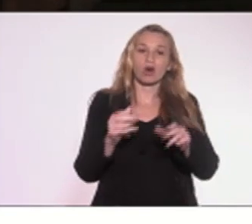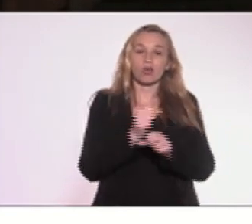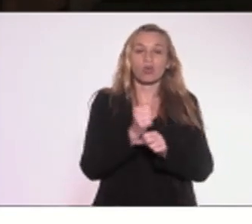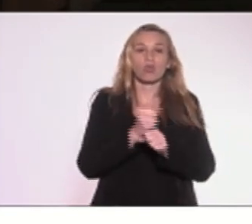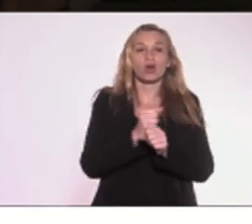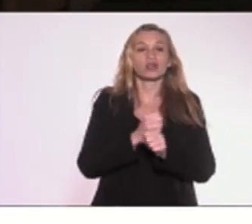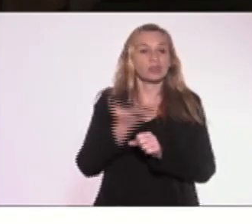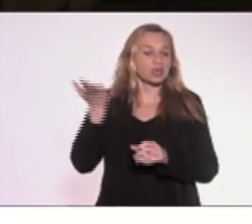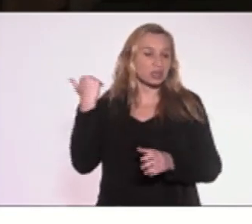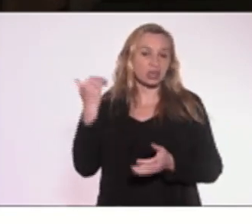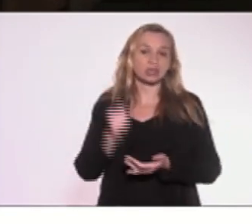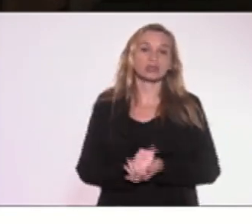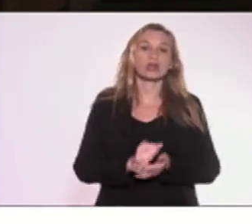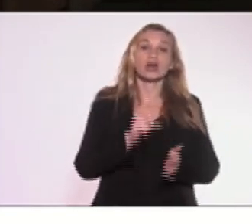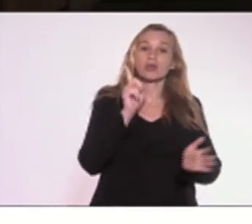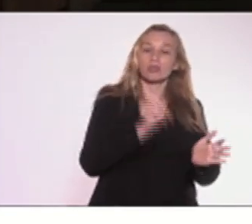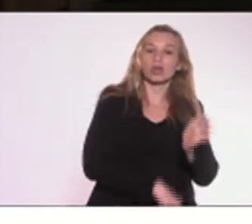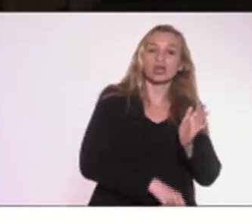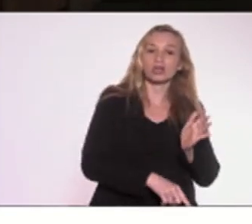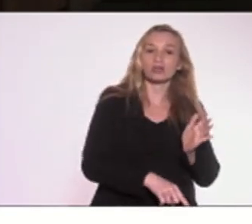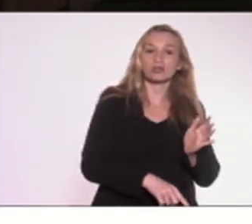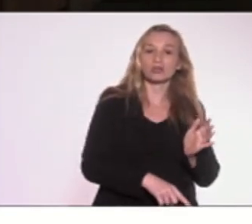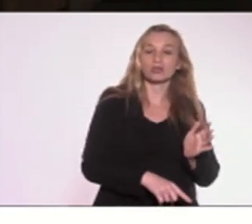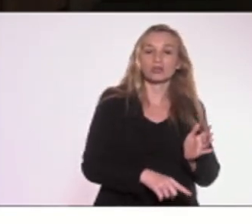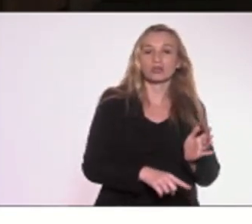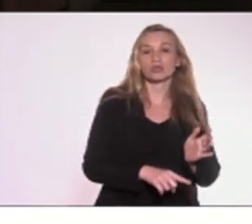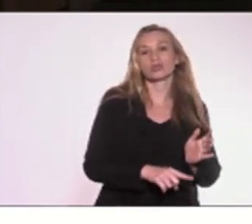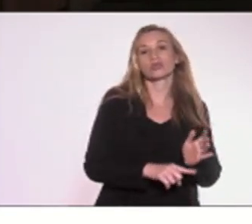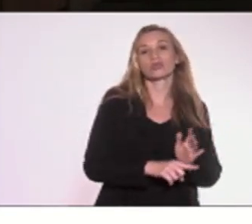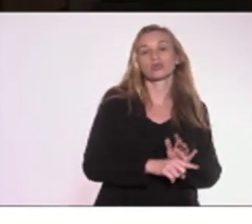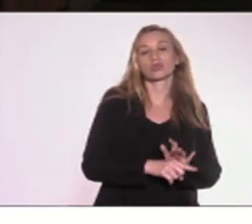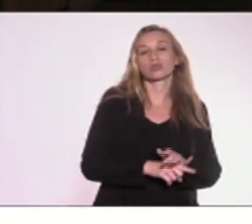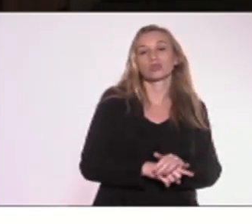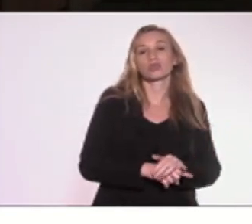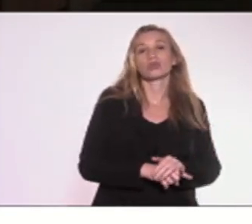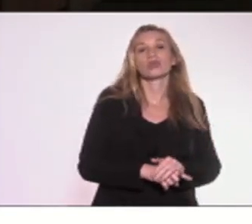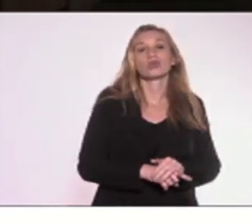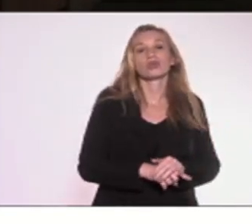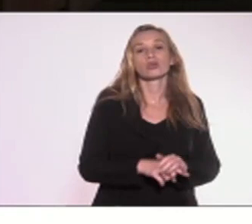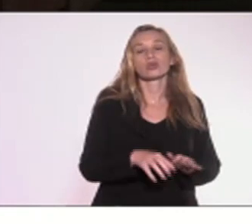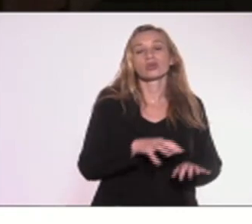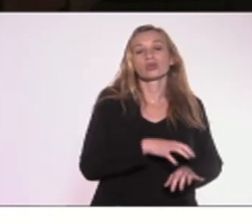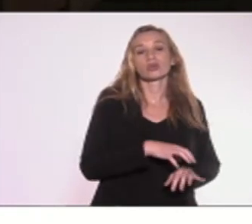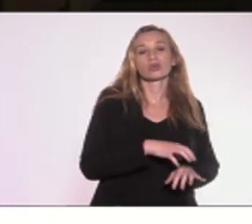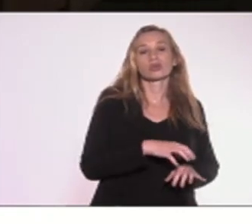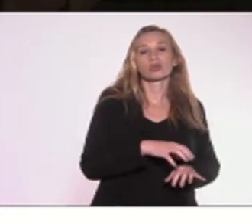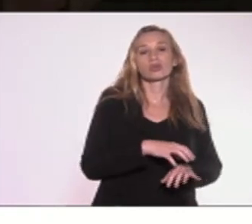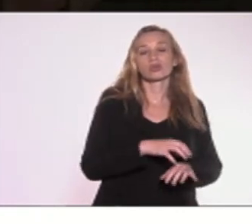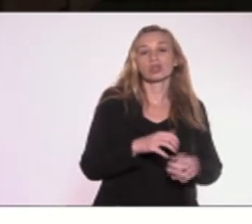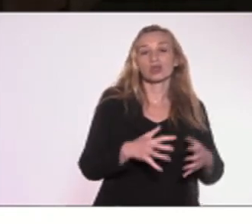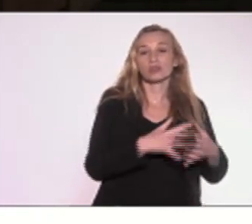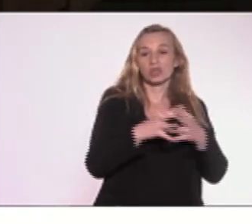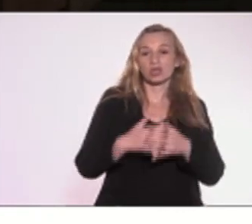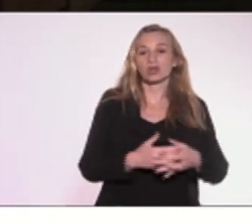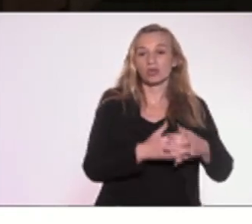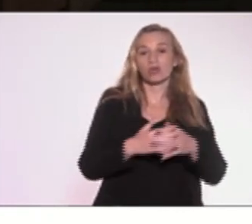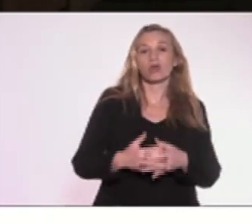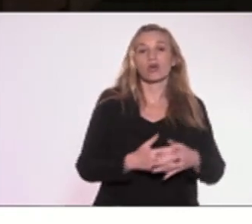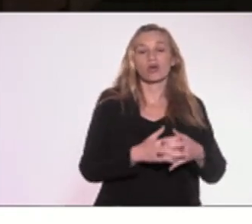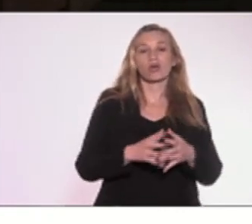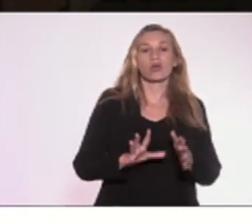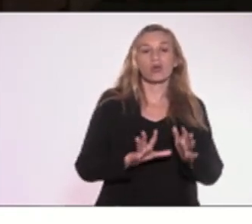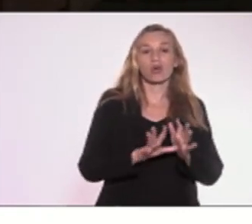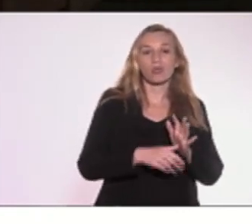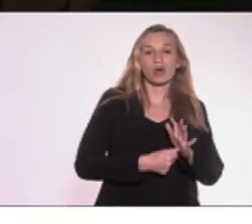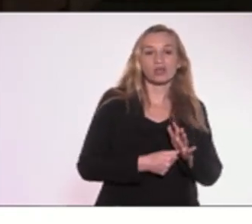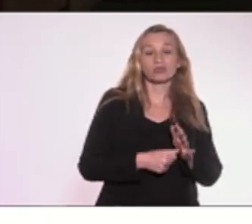cargas. O que não pode é você utilizar os números do ISP, que